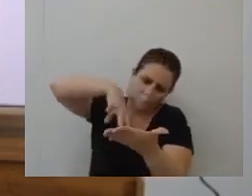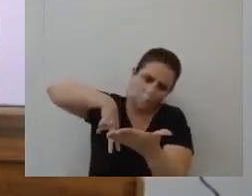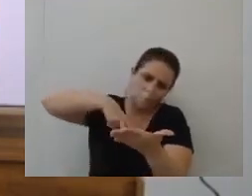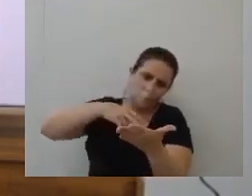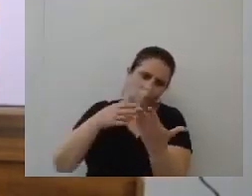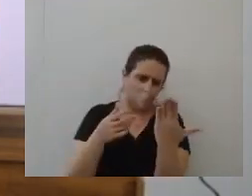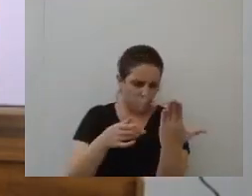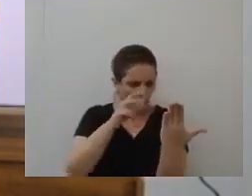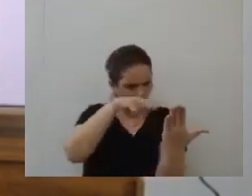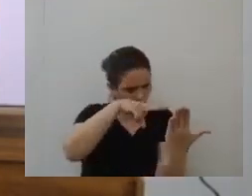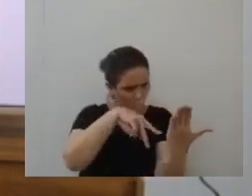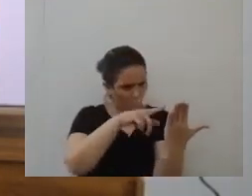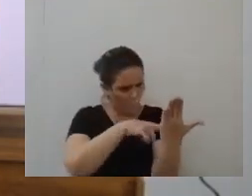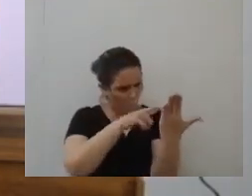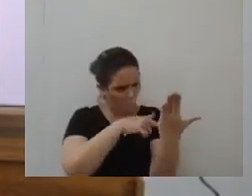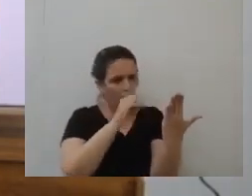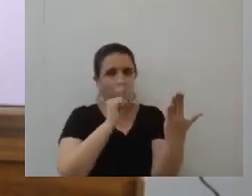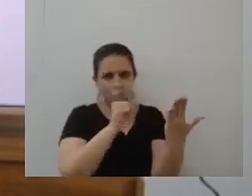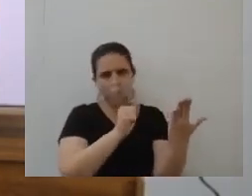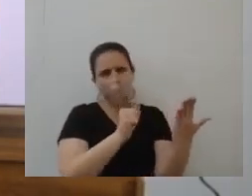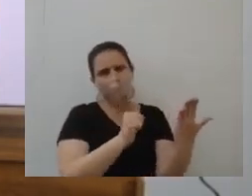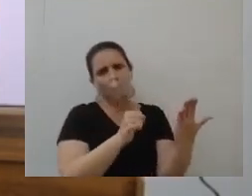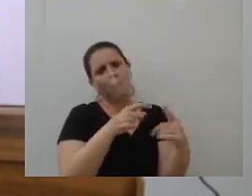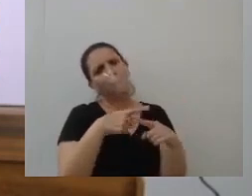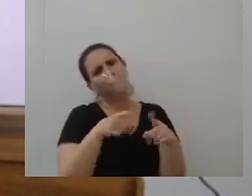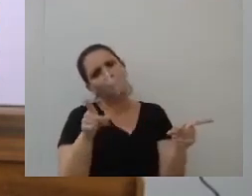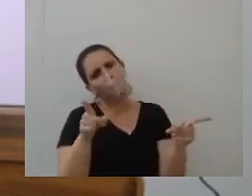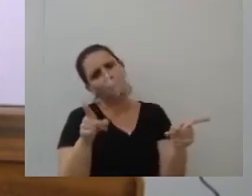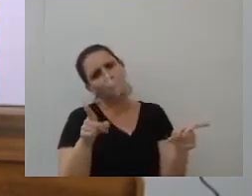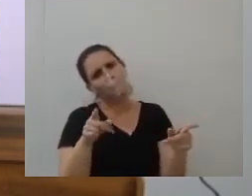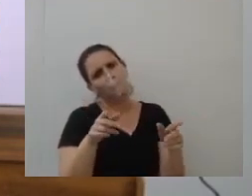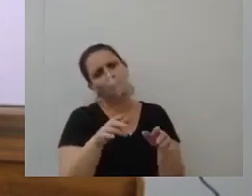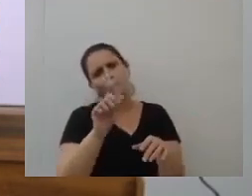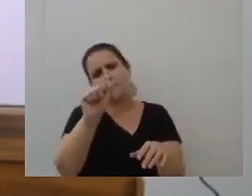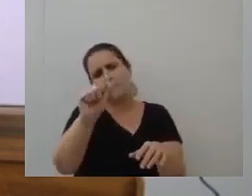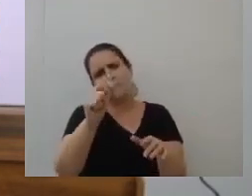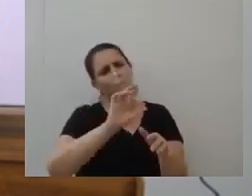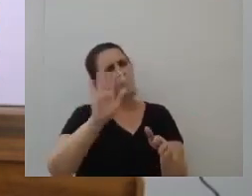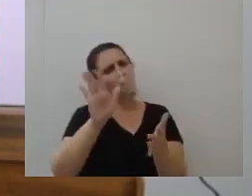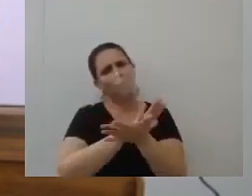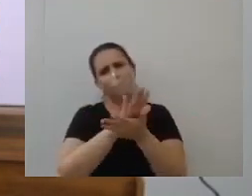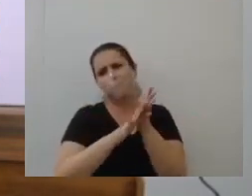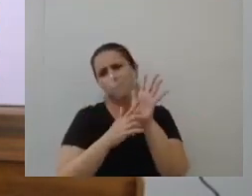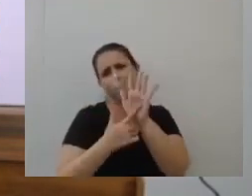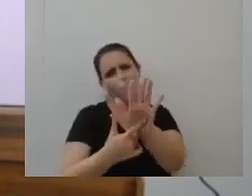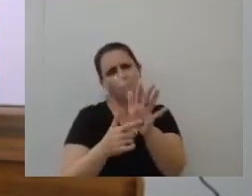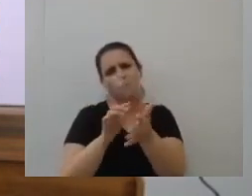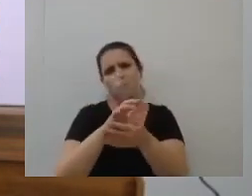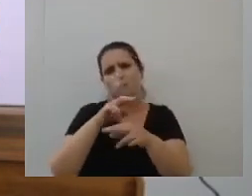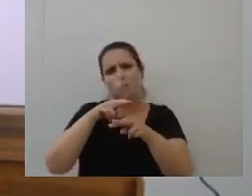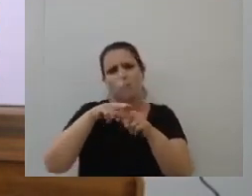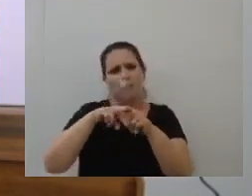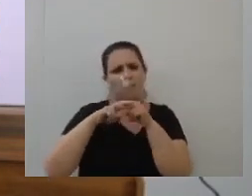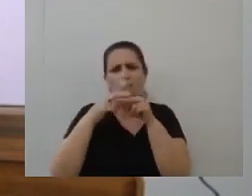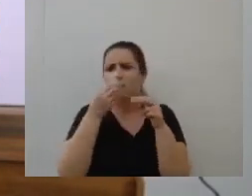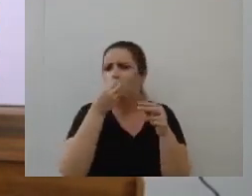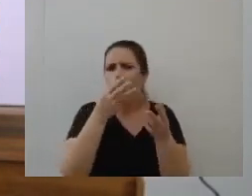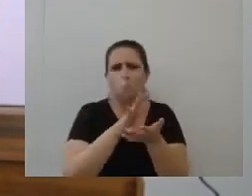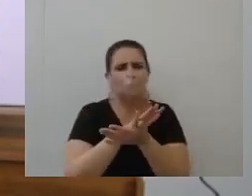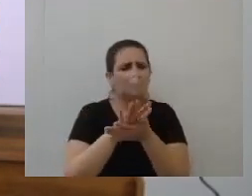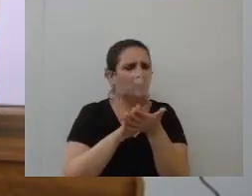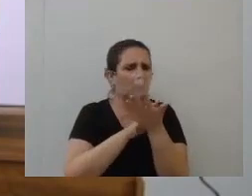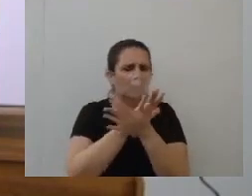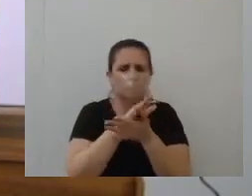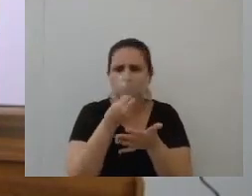no tablet. Ele pode estar lendo, mas a letra A não mostra uma consequência boa da leitura.